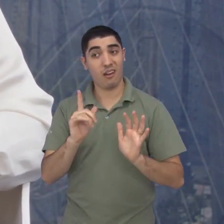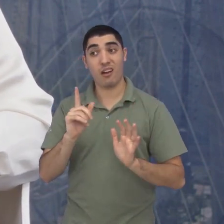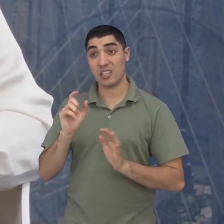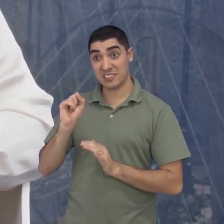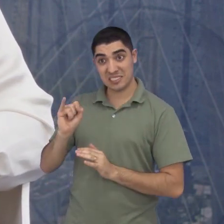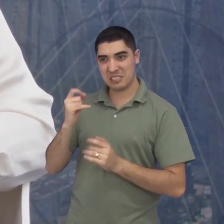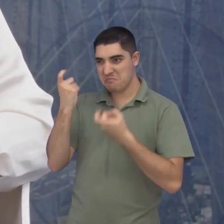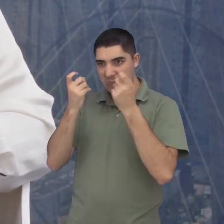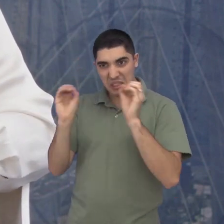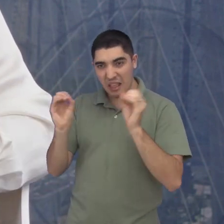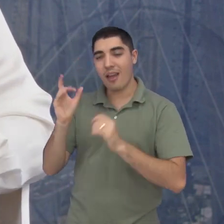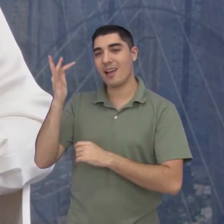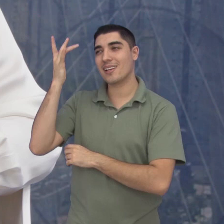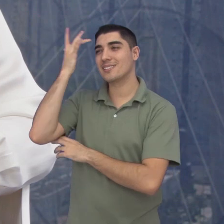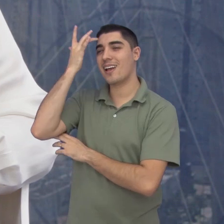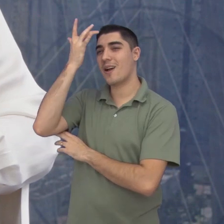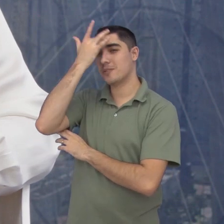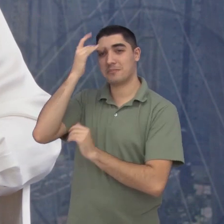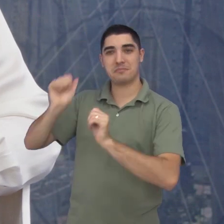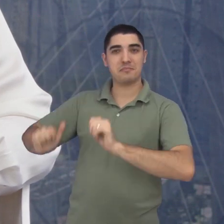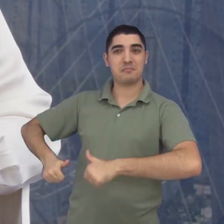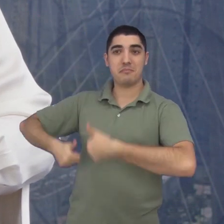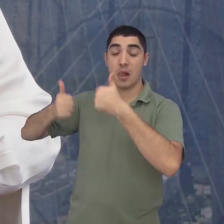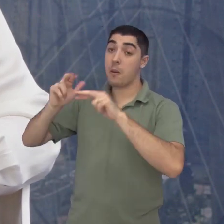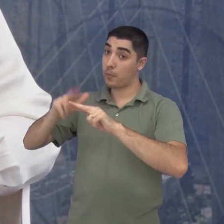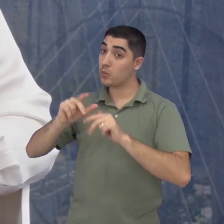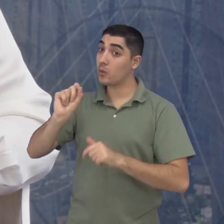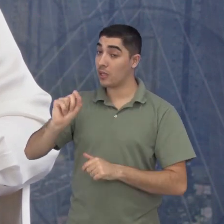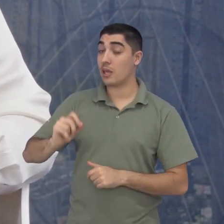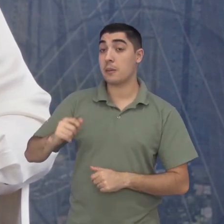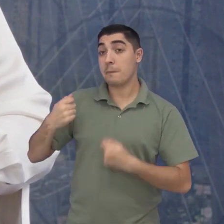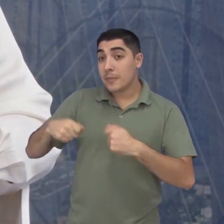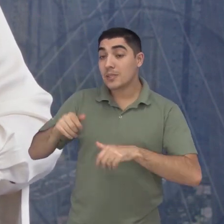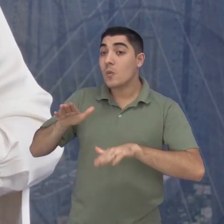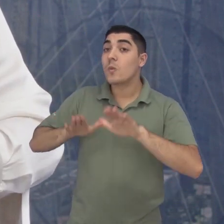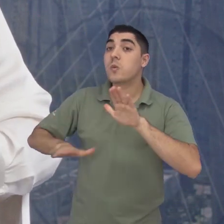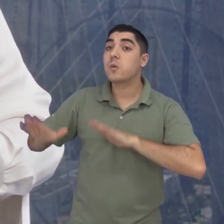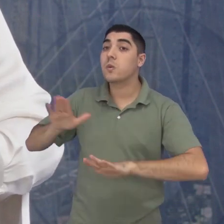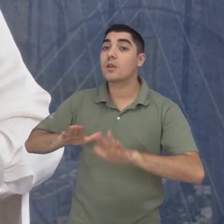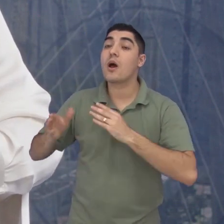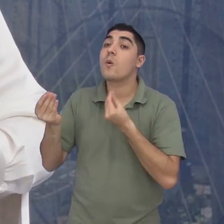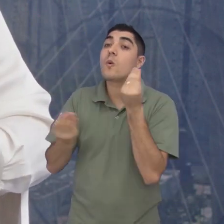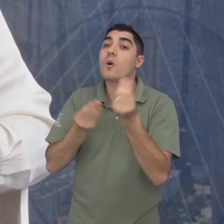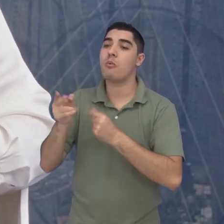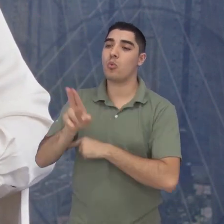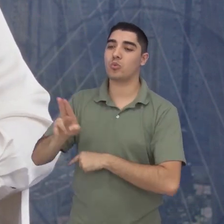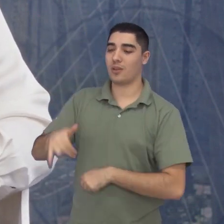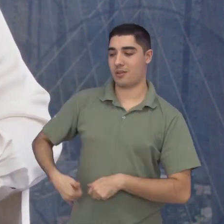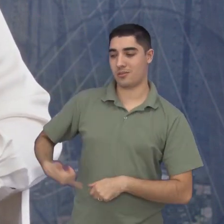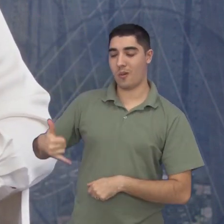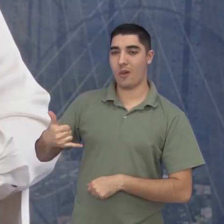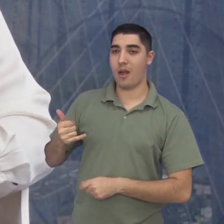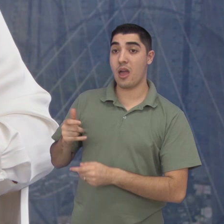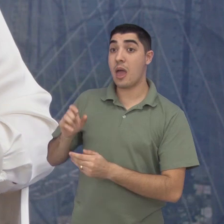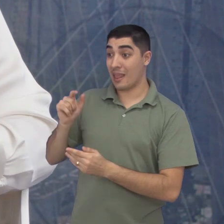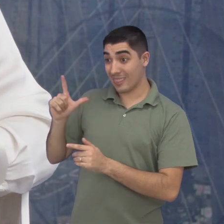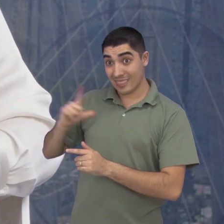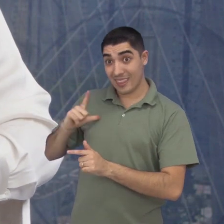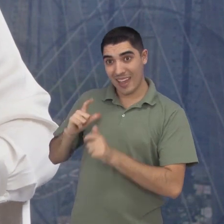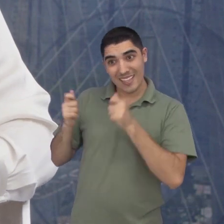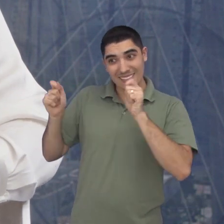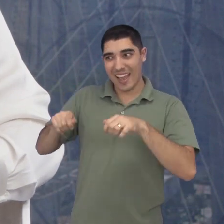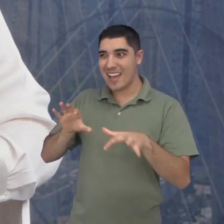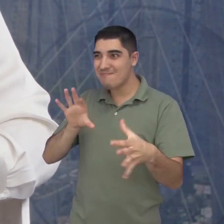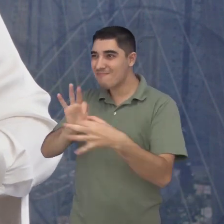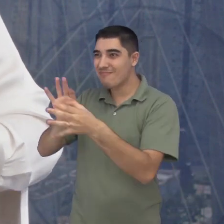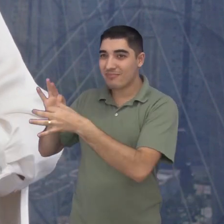maior problema é o quê? É o mau uso que a gente pode fazer em relação às telas. Ela nos aproxima, mas ela nos distancia. Ela nos faz sentir